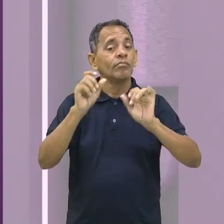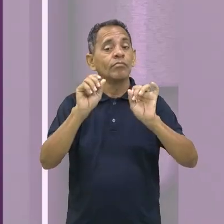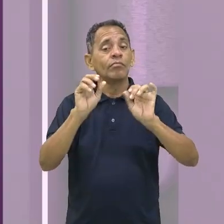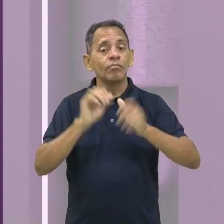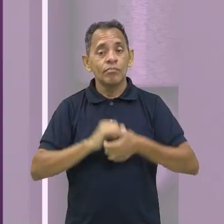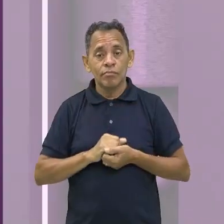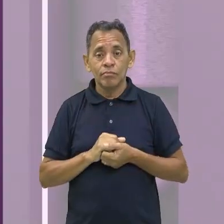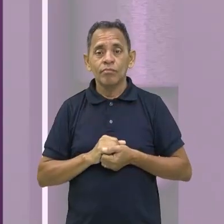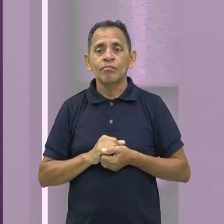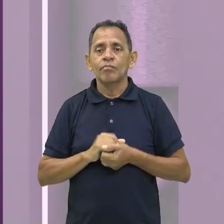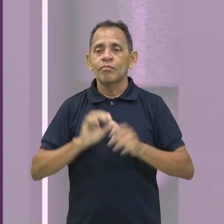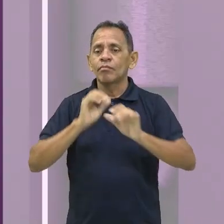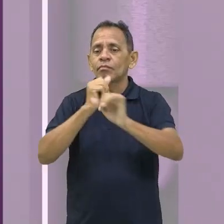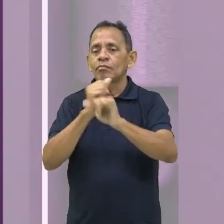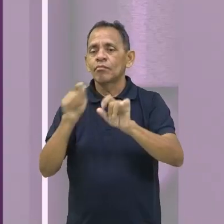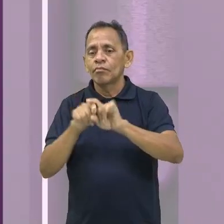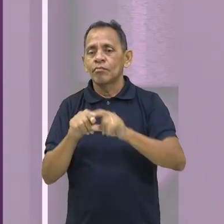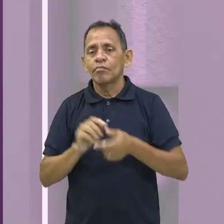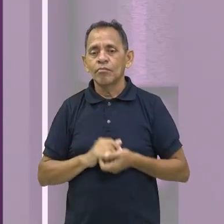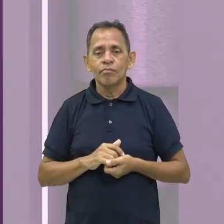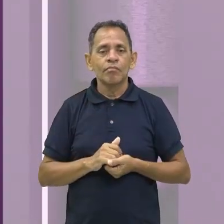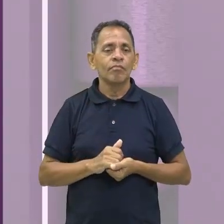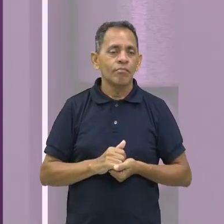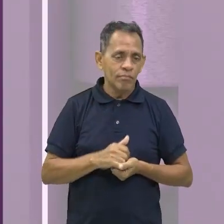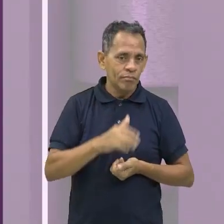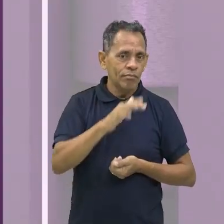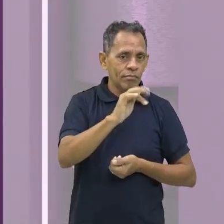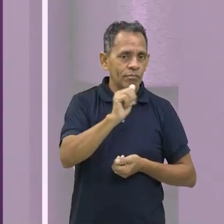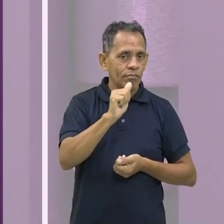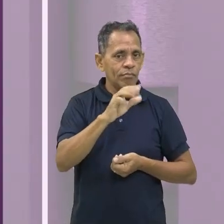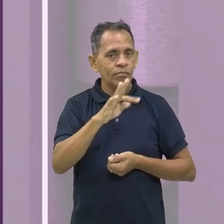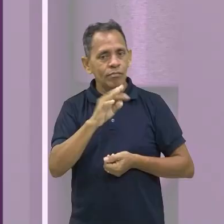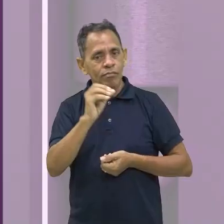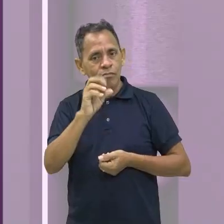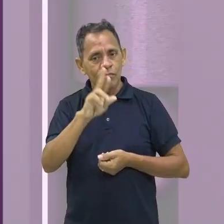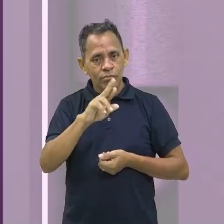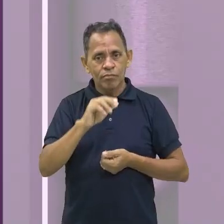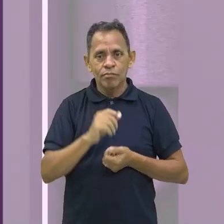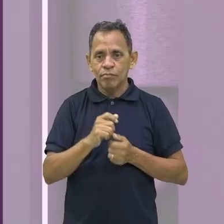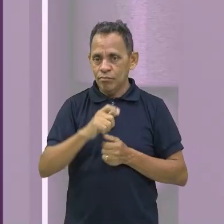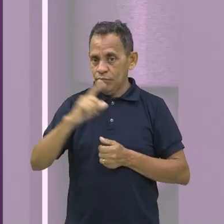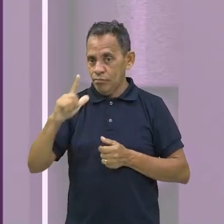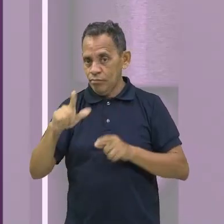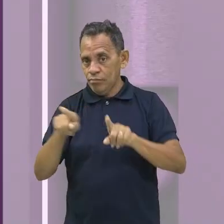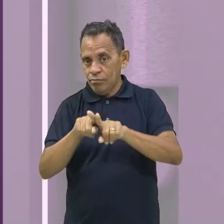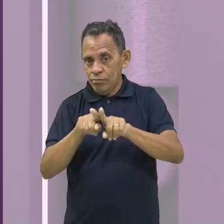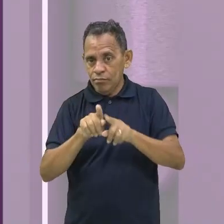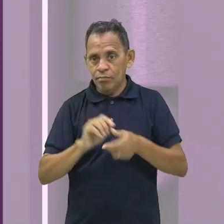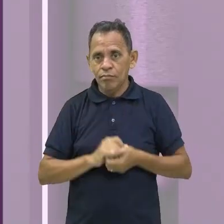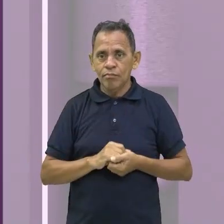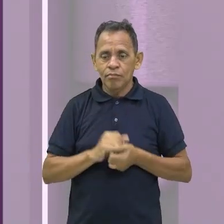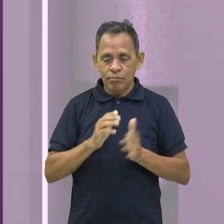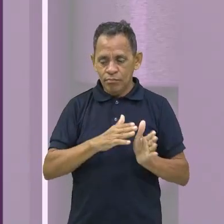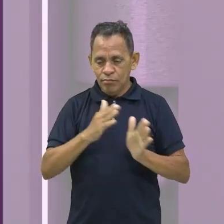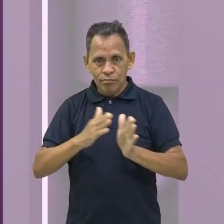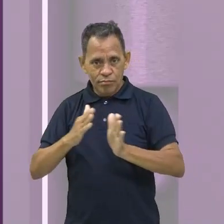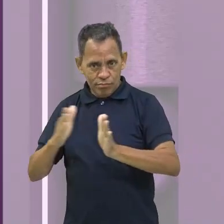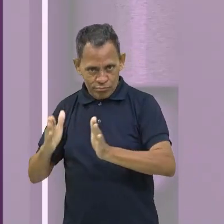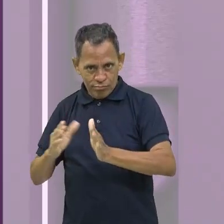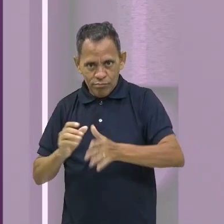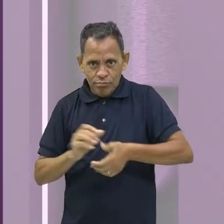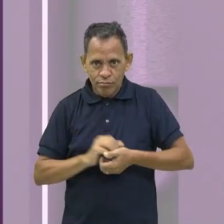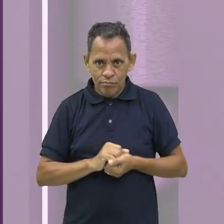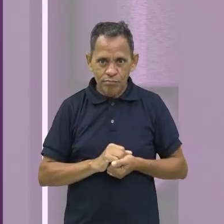de aumento e fazer a multiplicação sucessiva, né, do valor inicial pelos fatores de aumento, ou pode ser de aumento e de